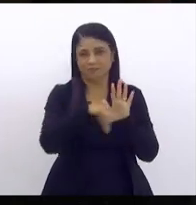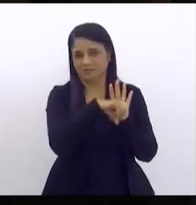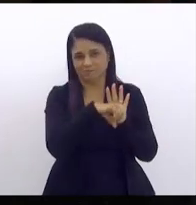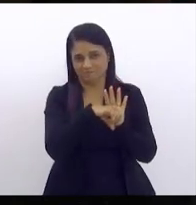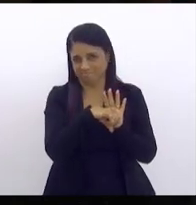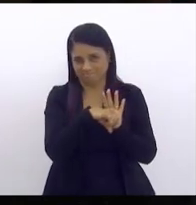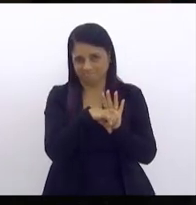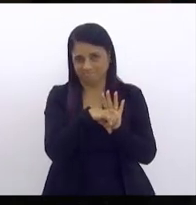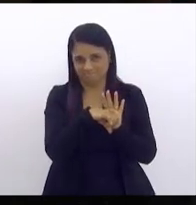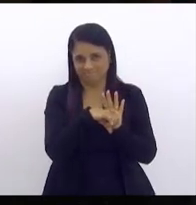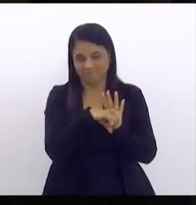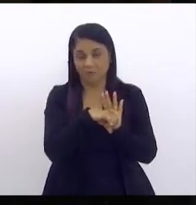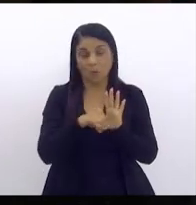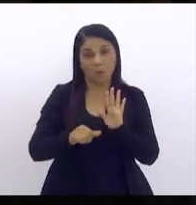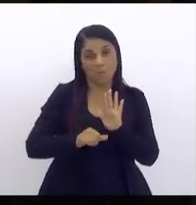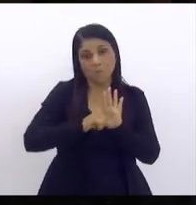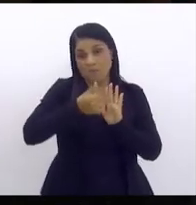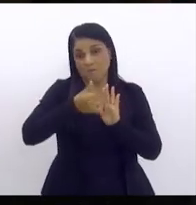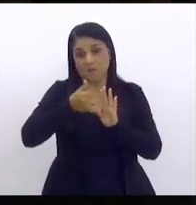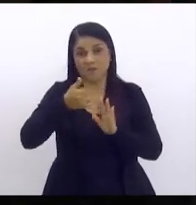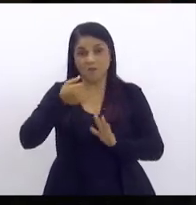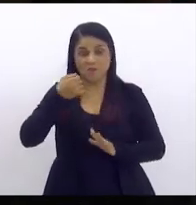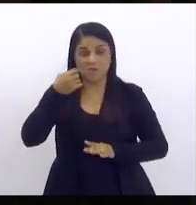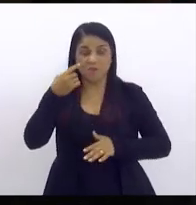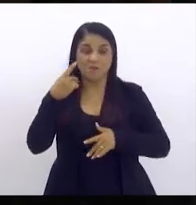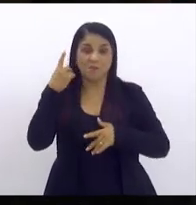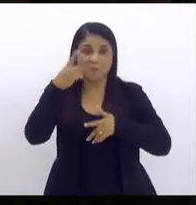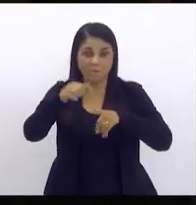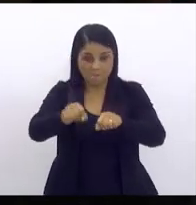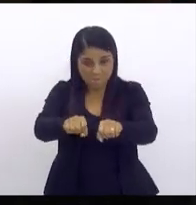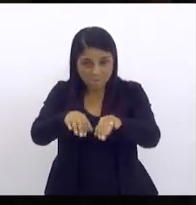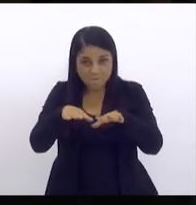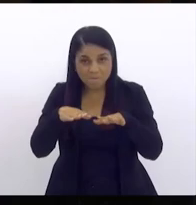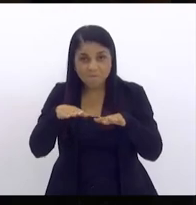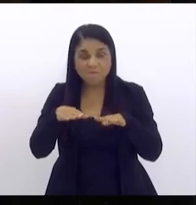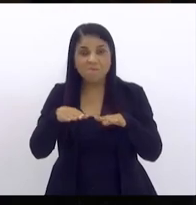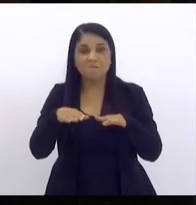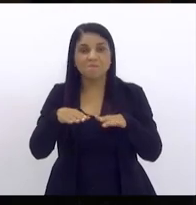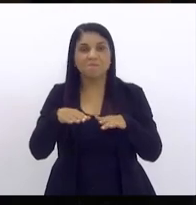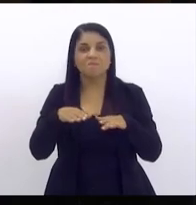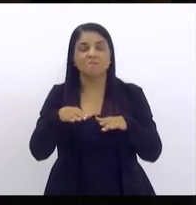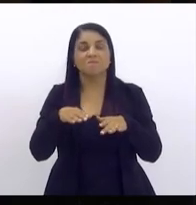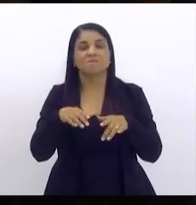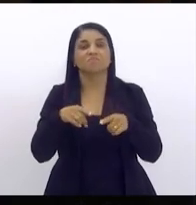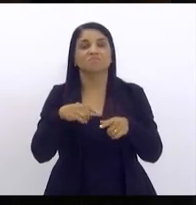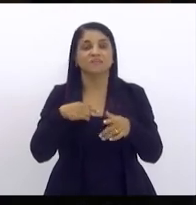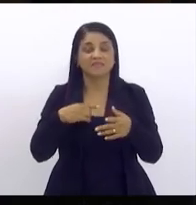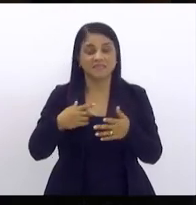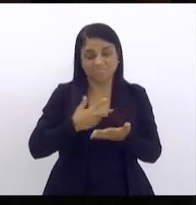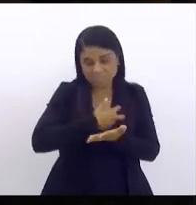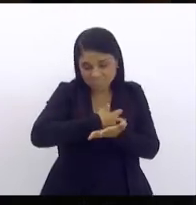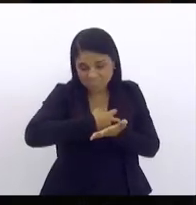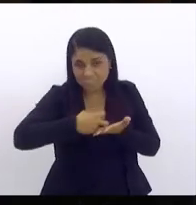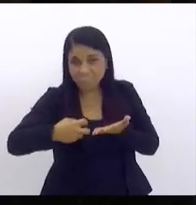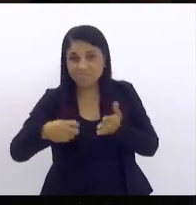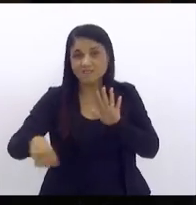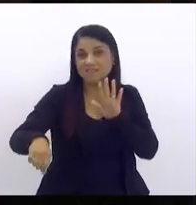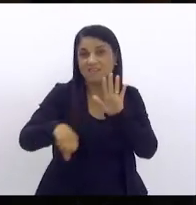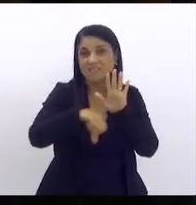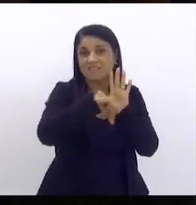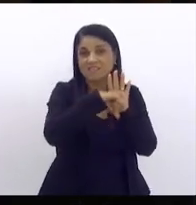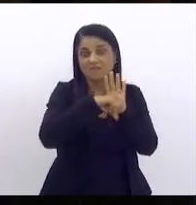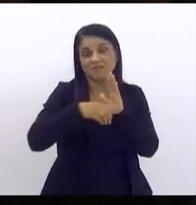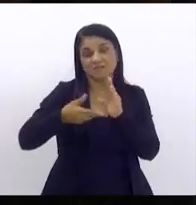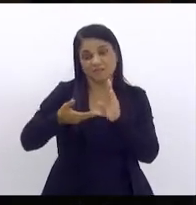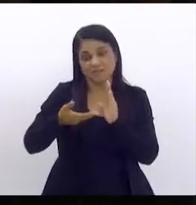o primeiro parlamentar cassado por crime de racismo, cassado na Câmara